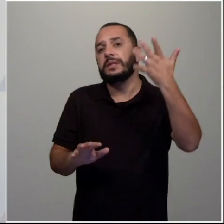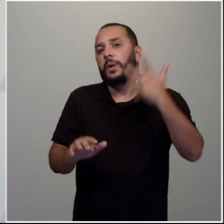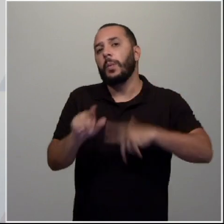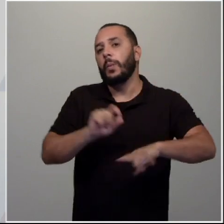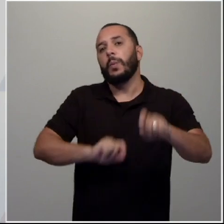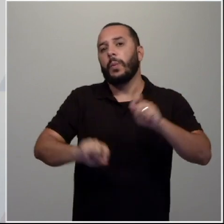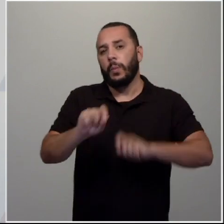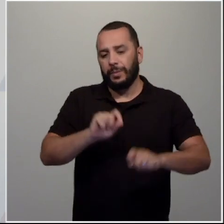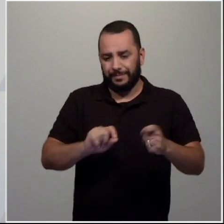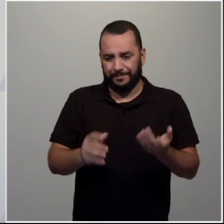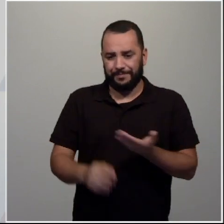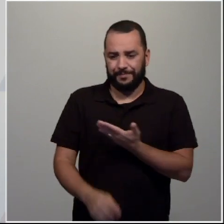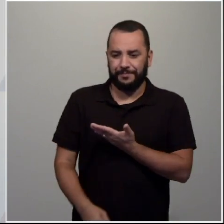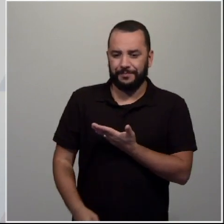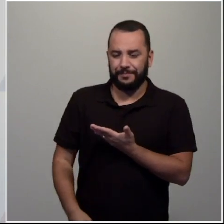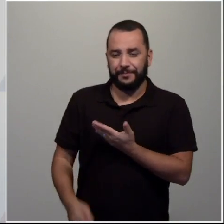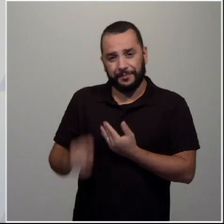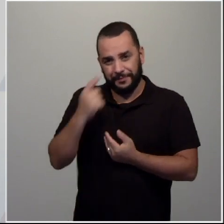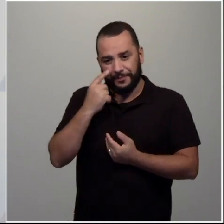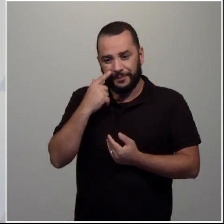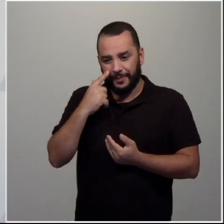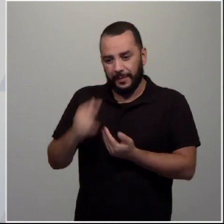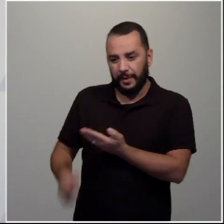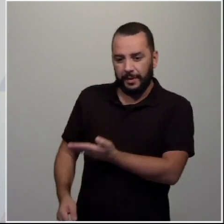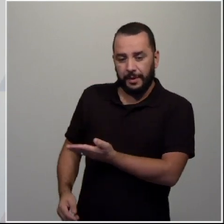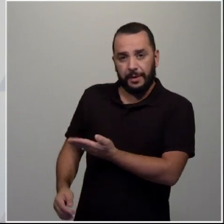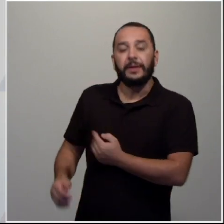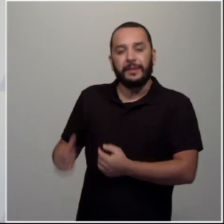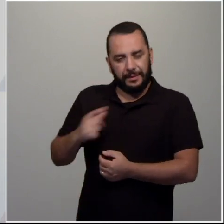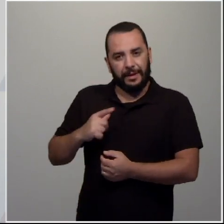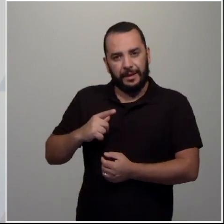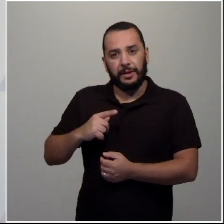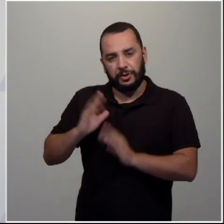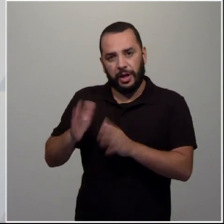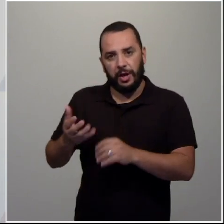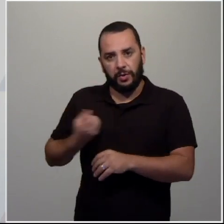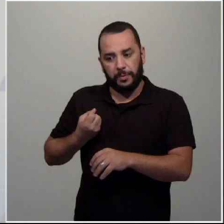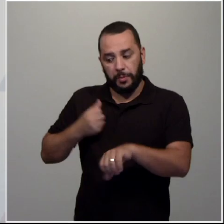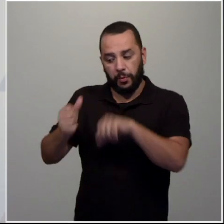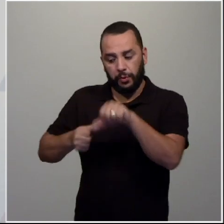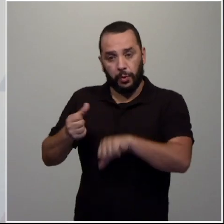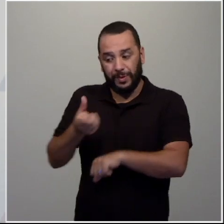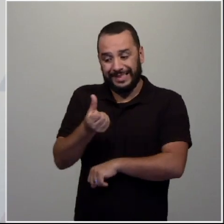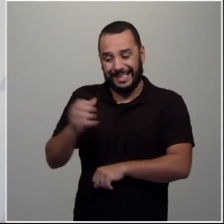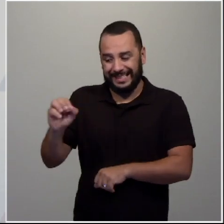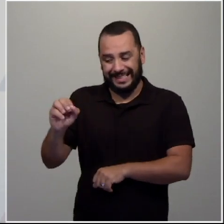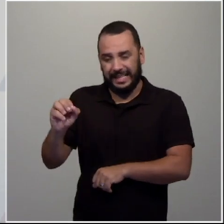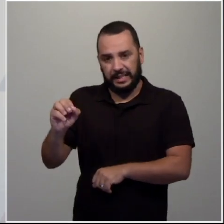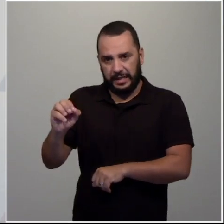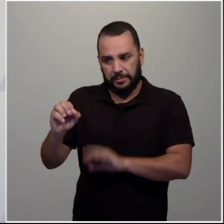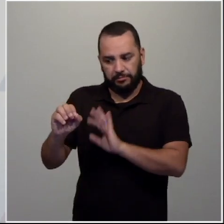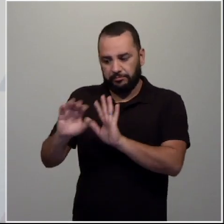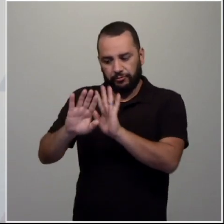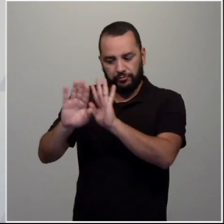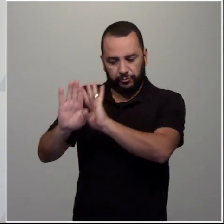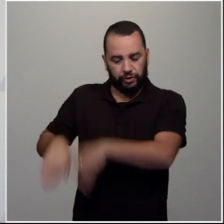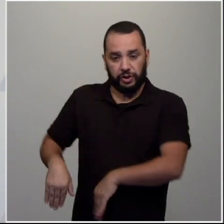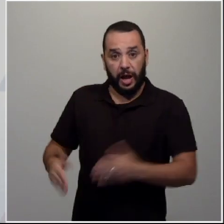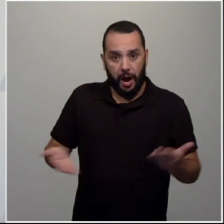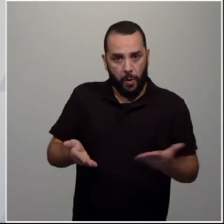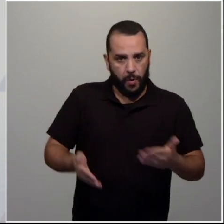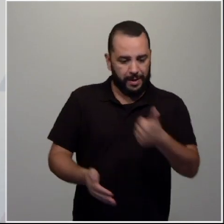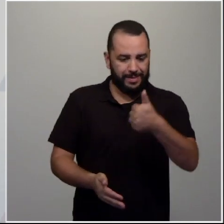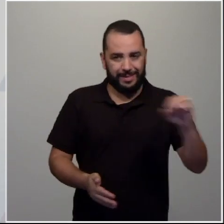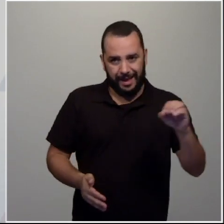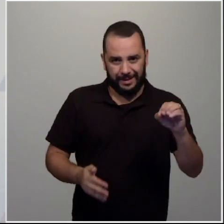perceber aqui a mesma coisa olha a base mudou agora a base não é os 60 basel é o número 10 é então a